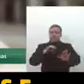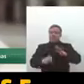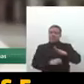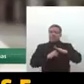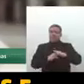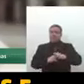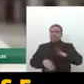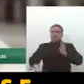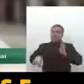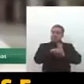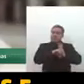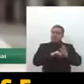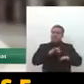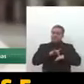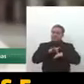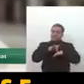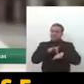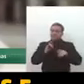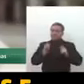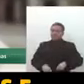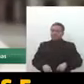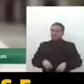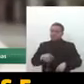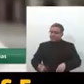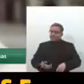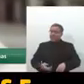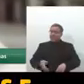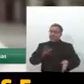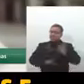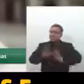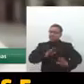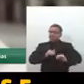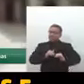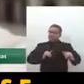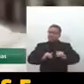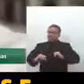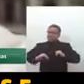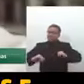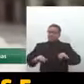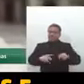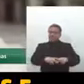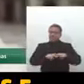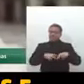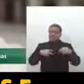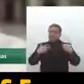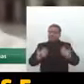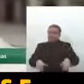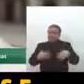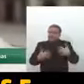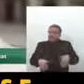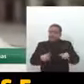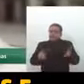crime organizado, inclusive, há um processo de evasão de divisas gigantesco. Então, eu não consigo ver